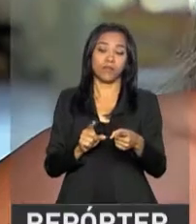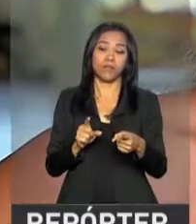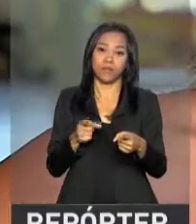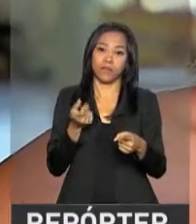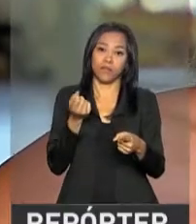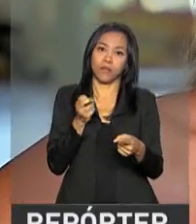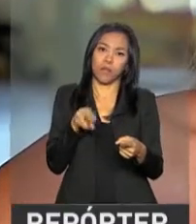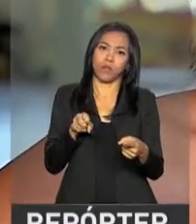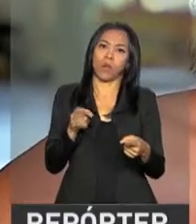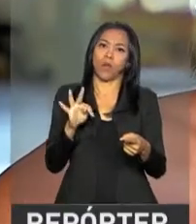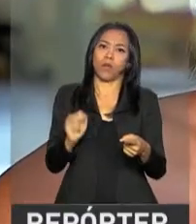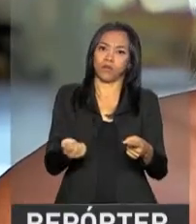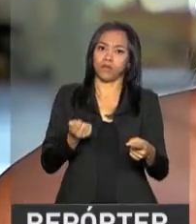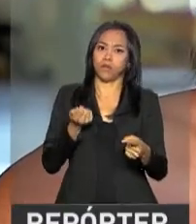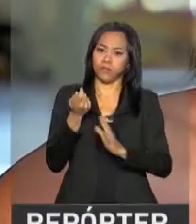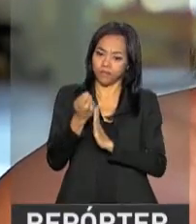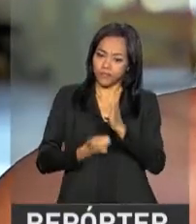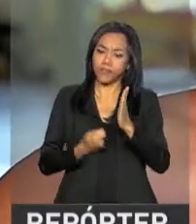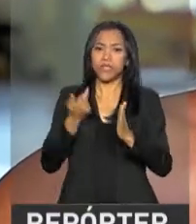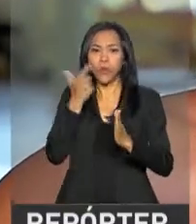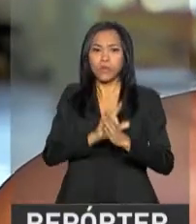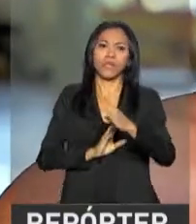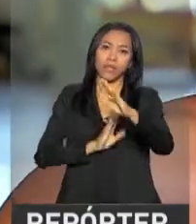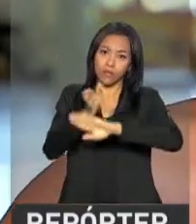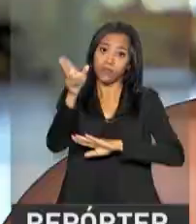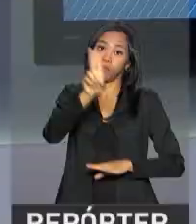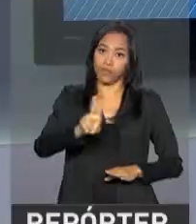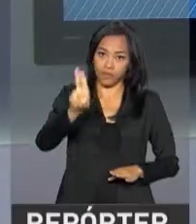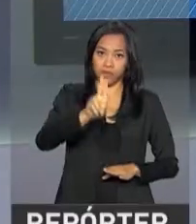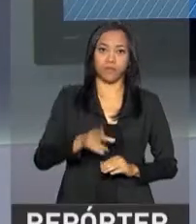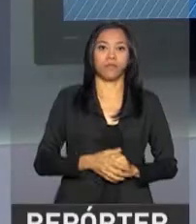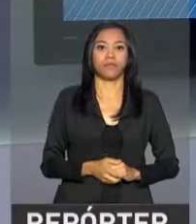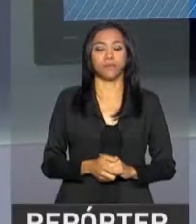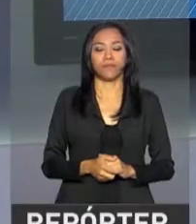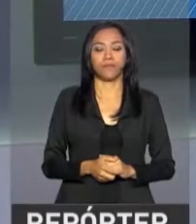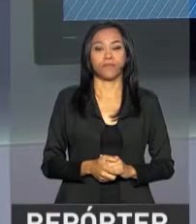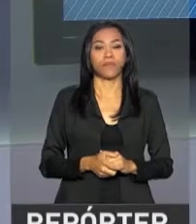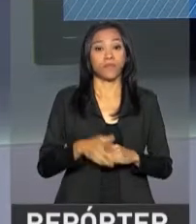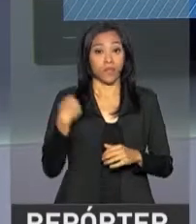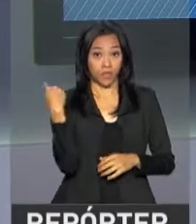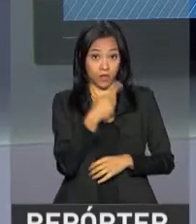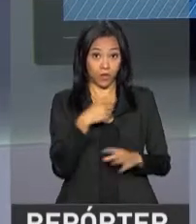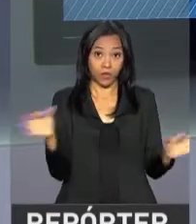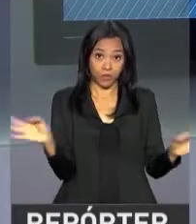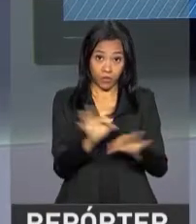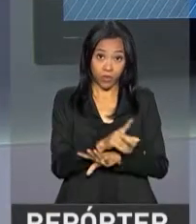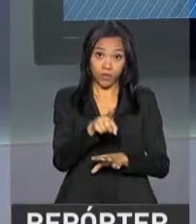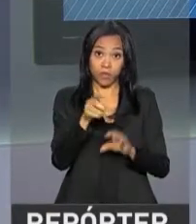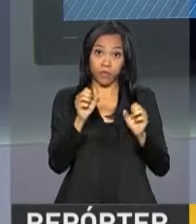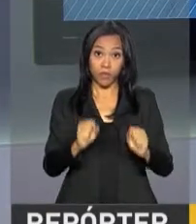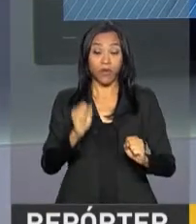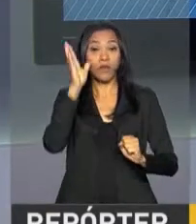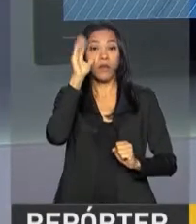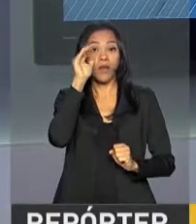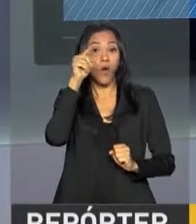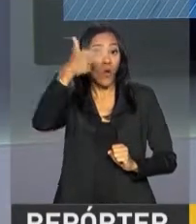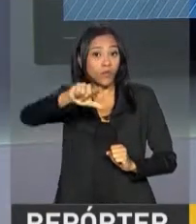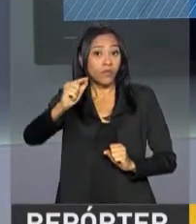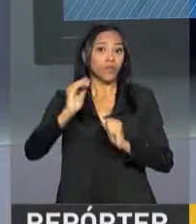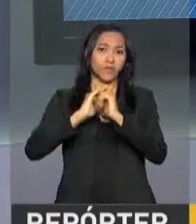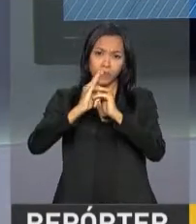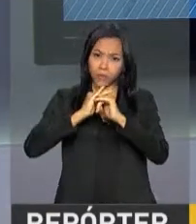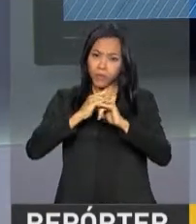vai conseguir essas tão desejada vaga numa universidade pública nós ficamos por aqui você pode rever as reportagens no